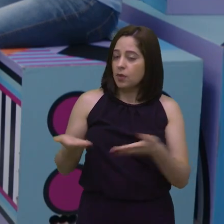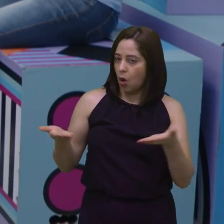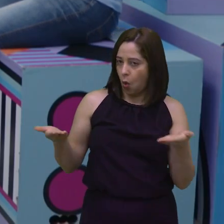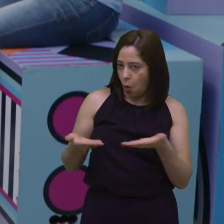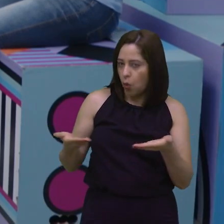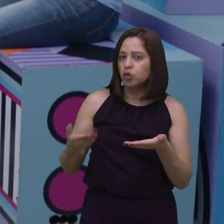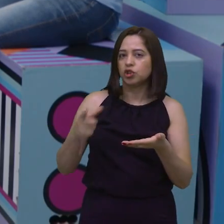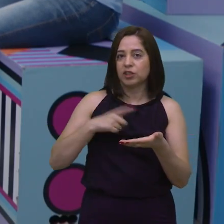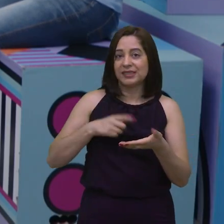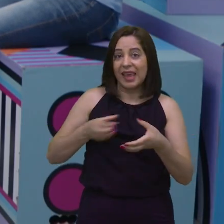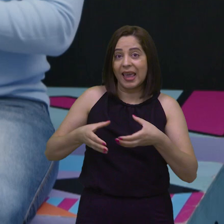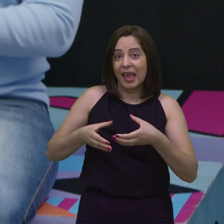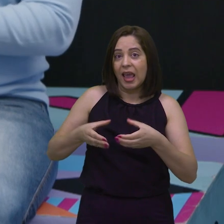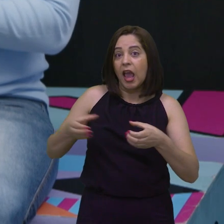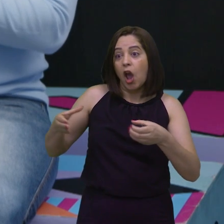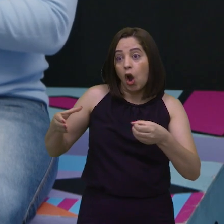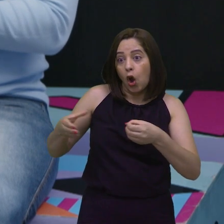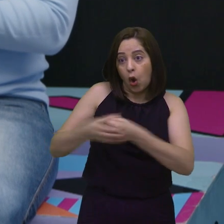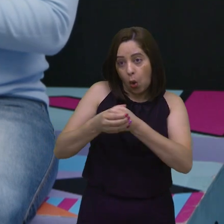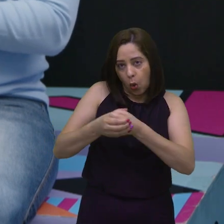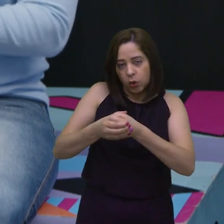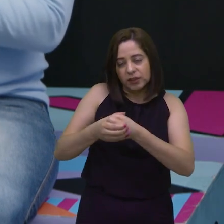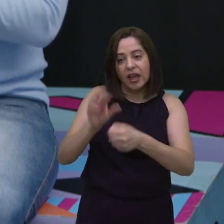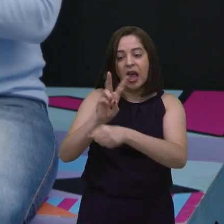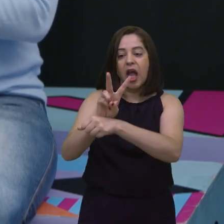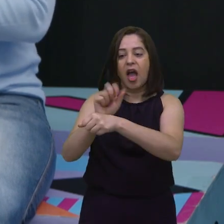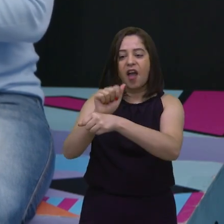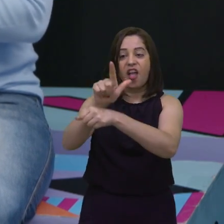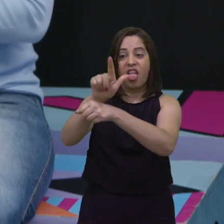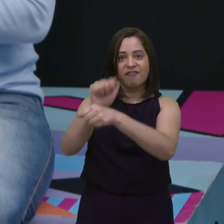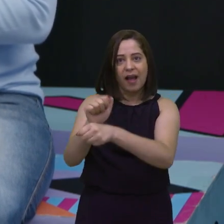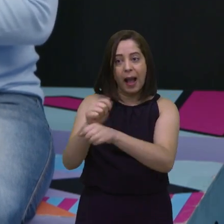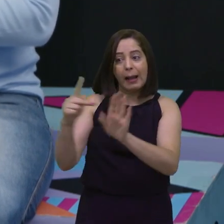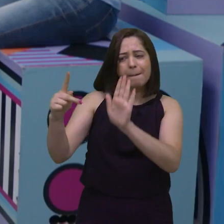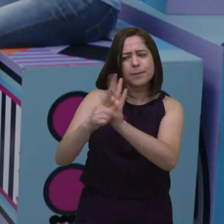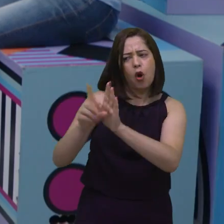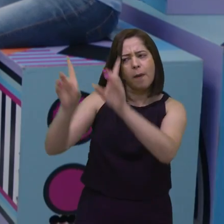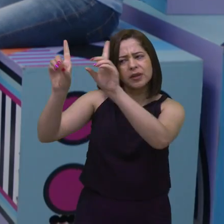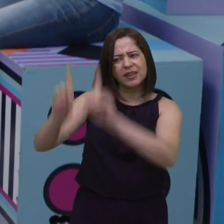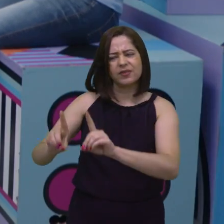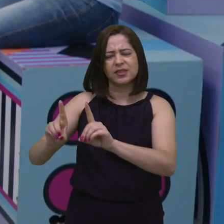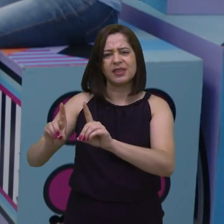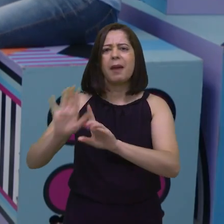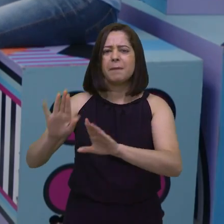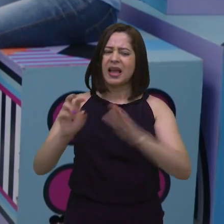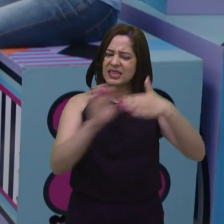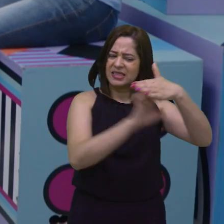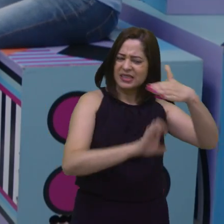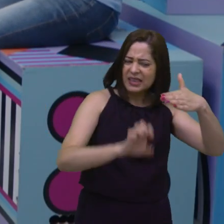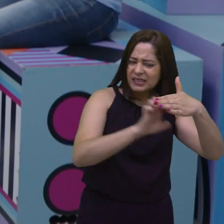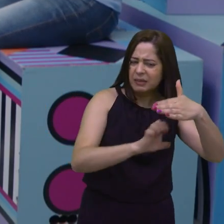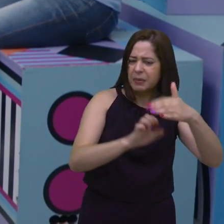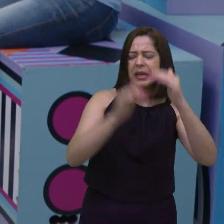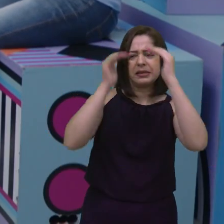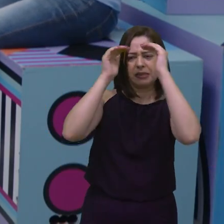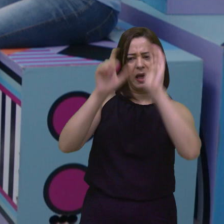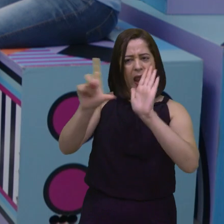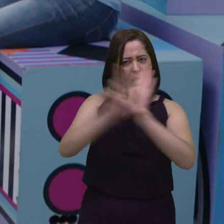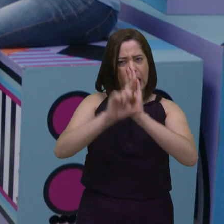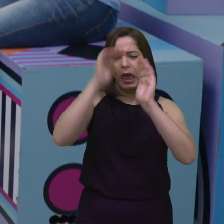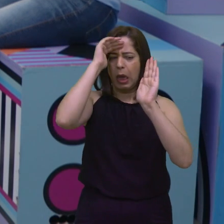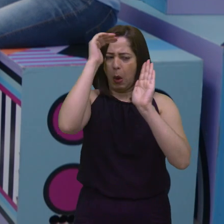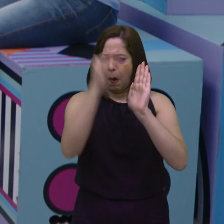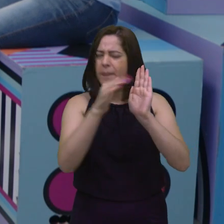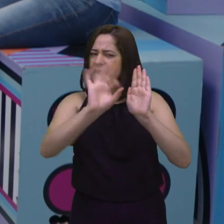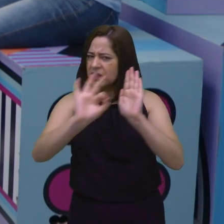dia existem aqueles programas de vagas para PCDs em empresas, mas isso é respeitado, isso não é? Vocês que conhecem,